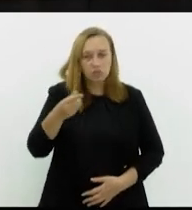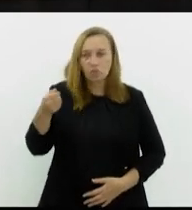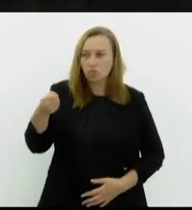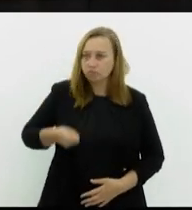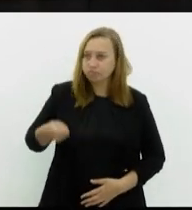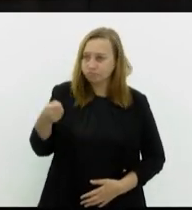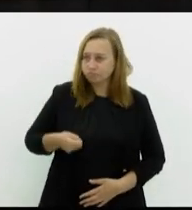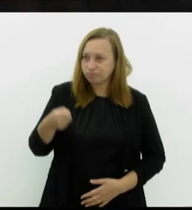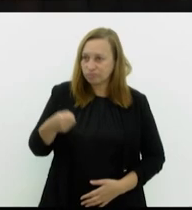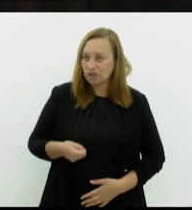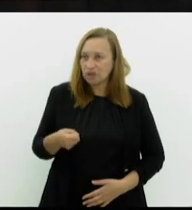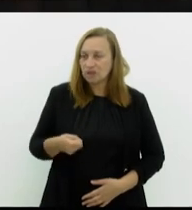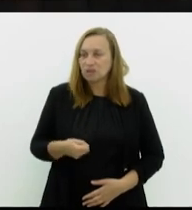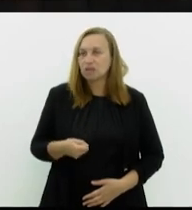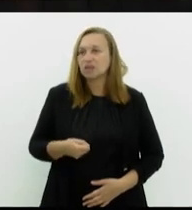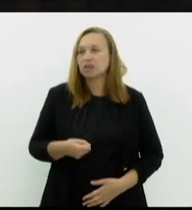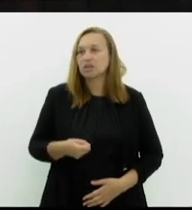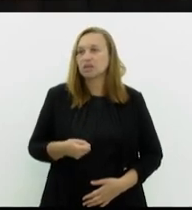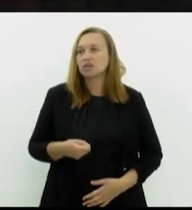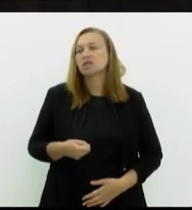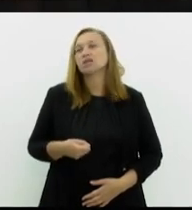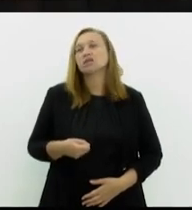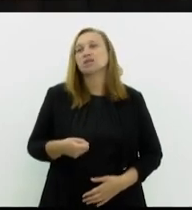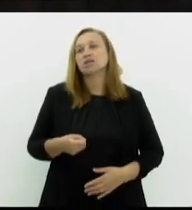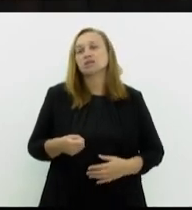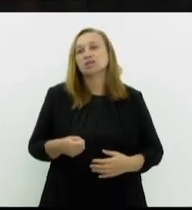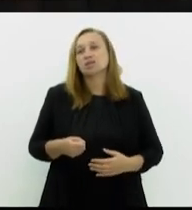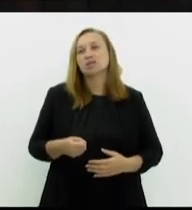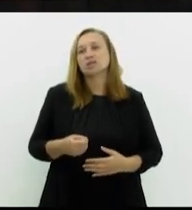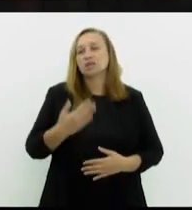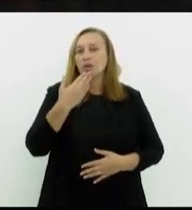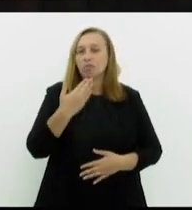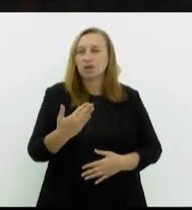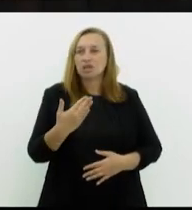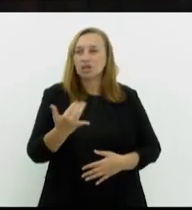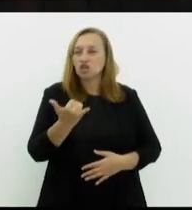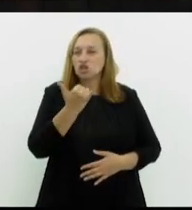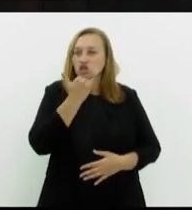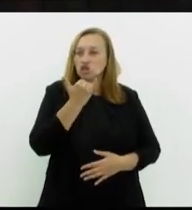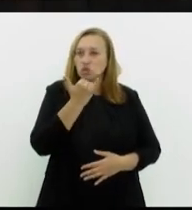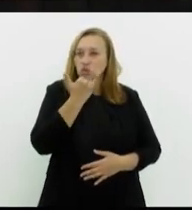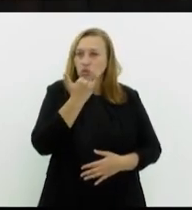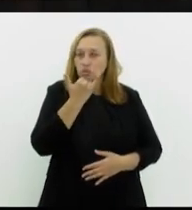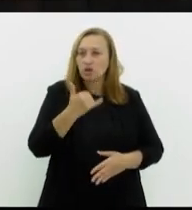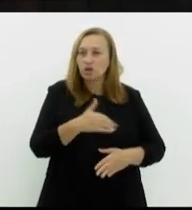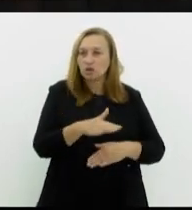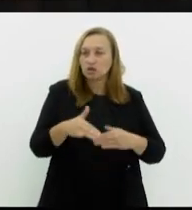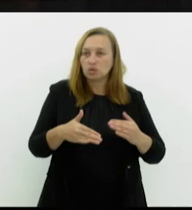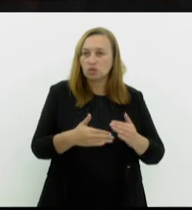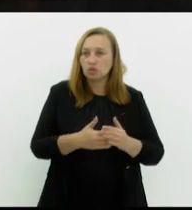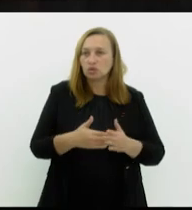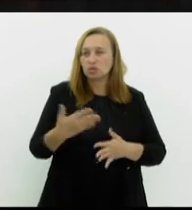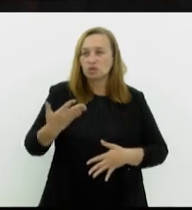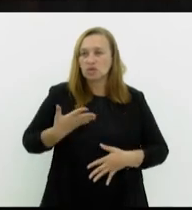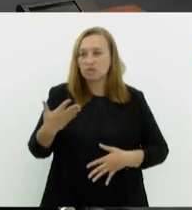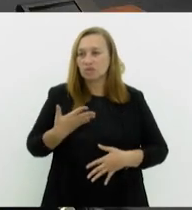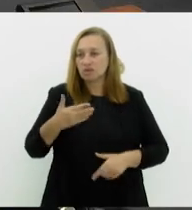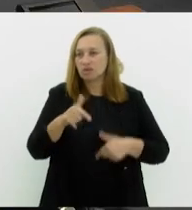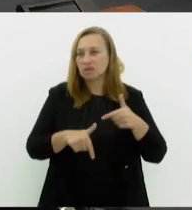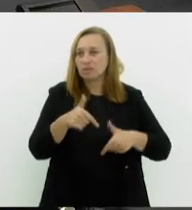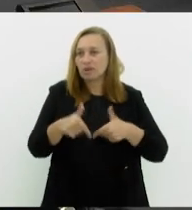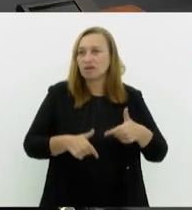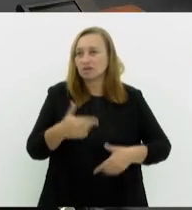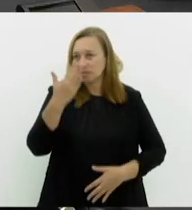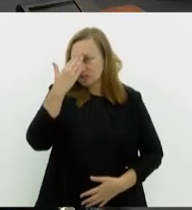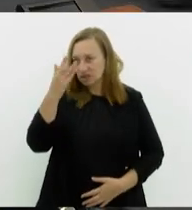obrigação de se retratar com seus companheiros de mandato. Muito obrigado, senhor presidente.